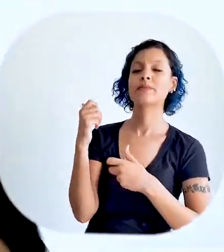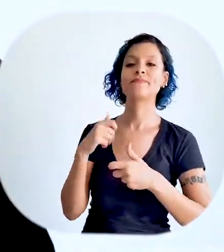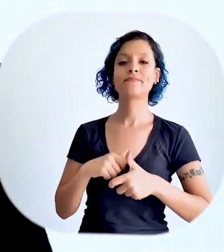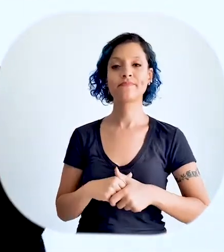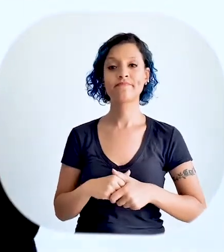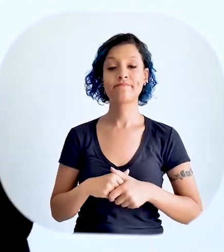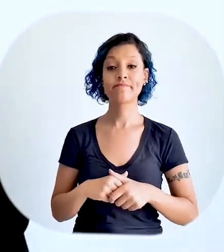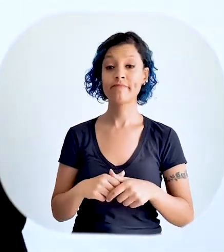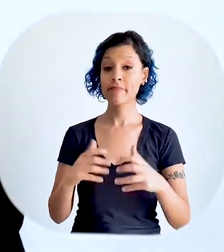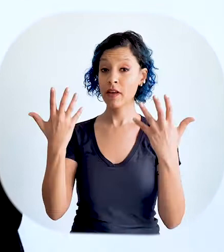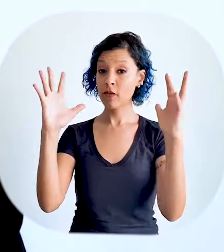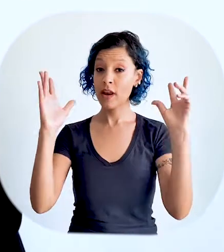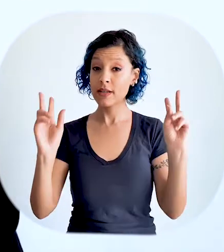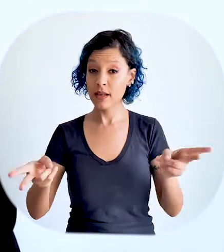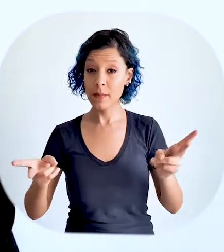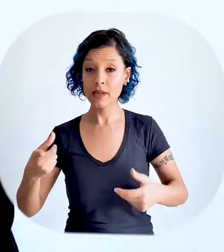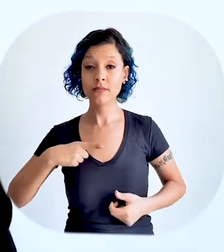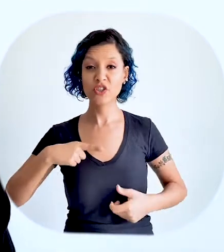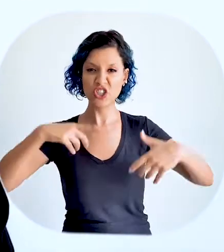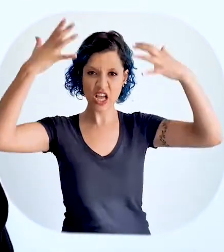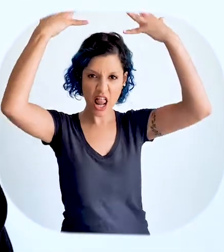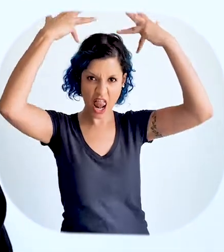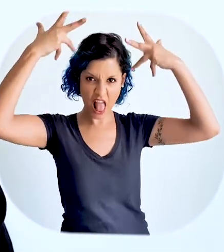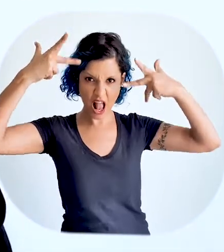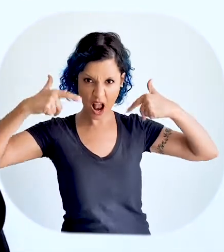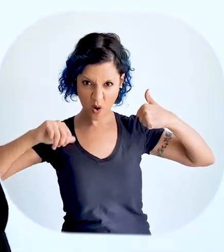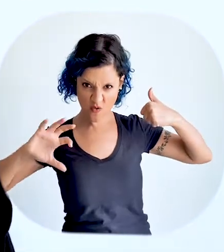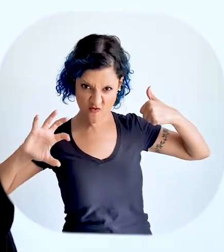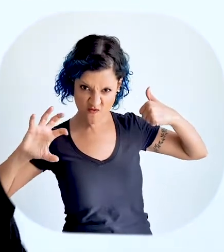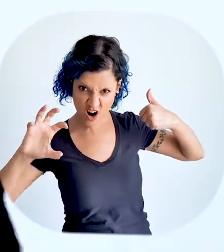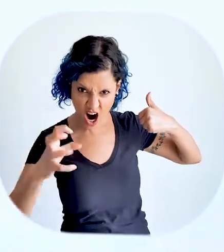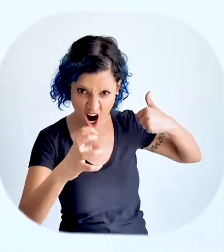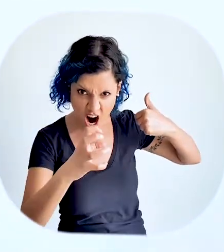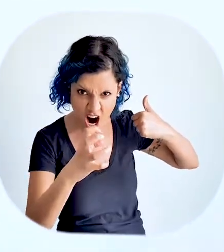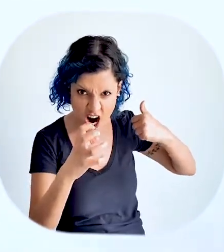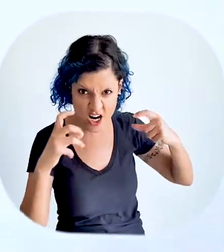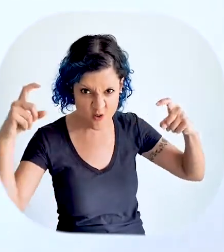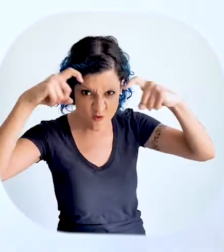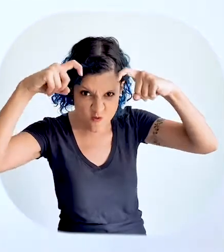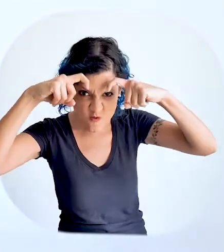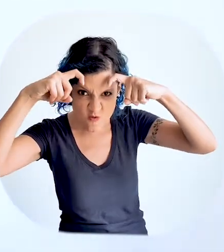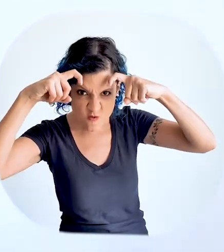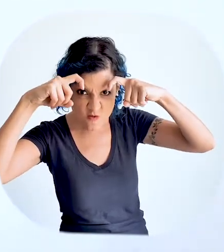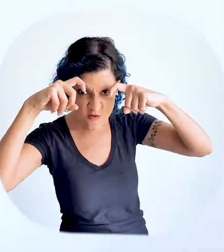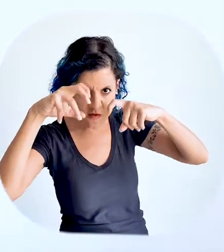Yeah! E nessa mesma floresta vivia um feroz leão.